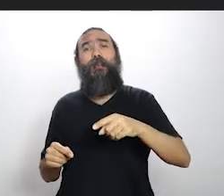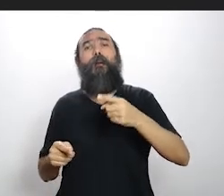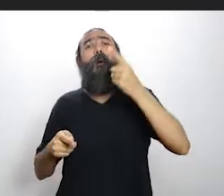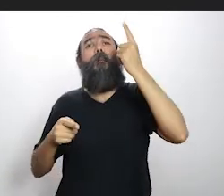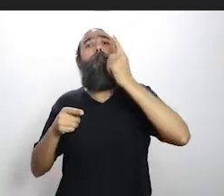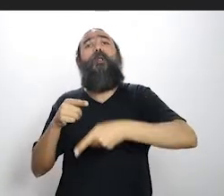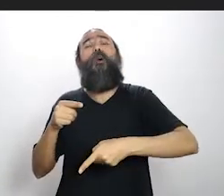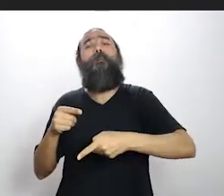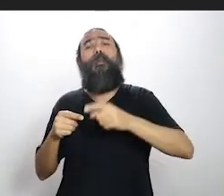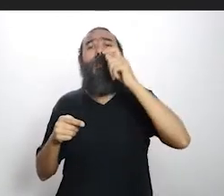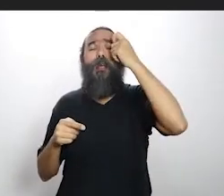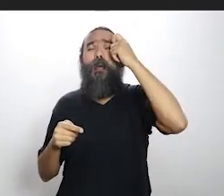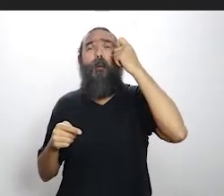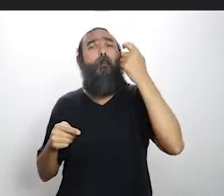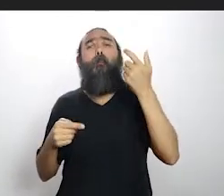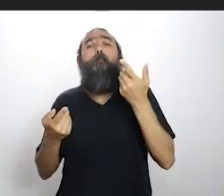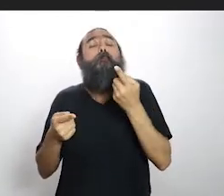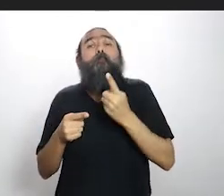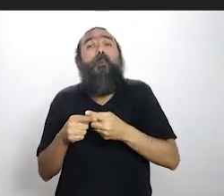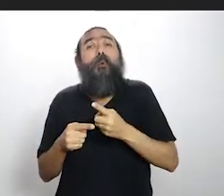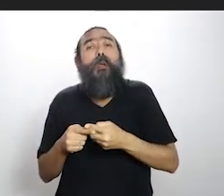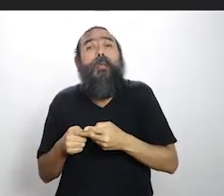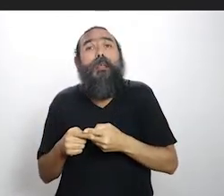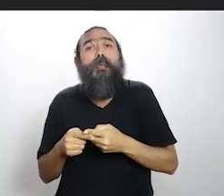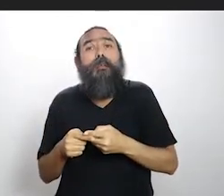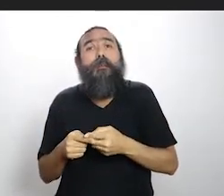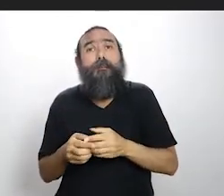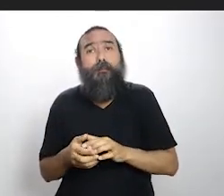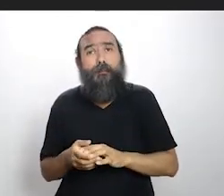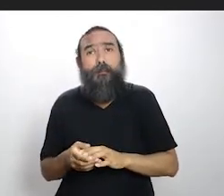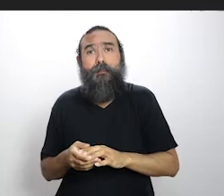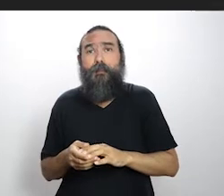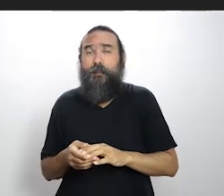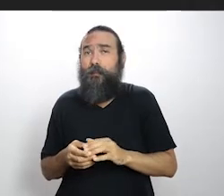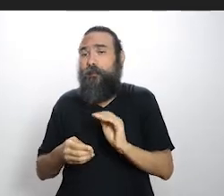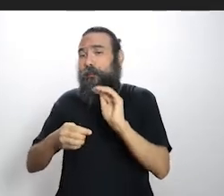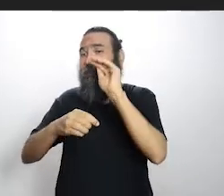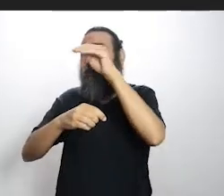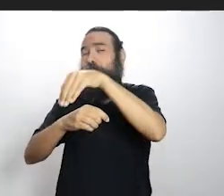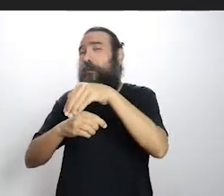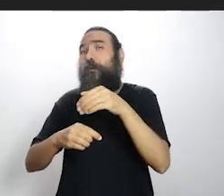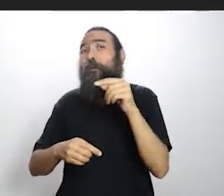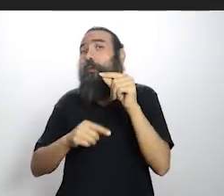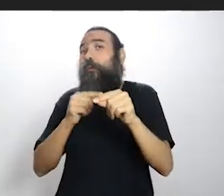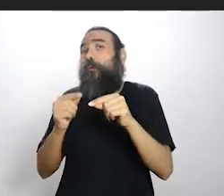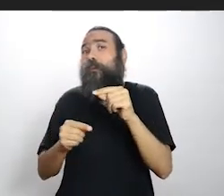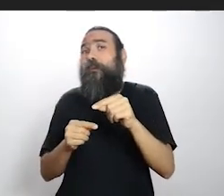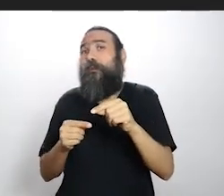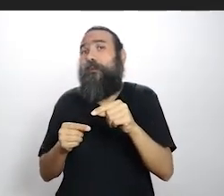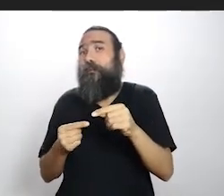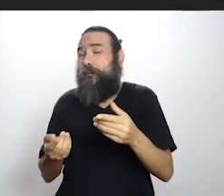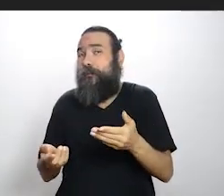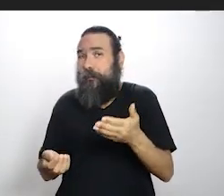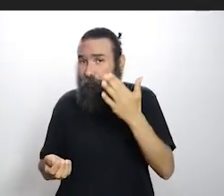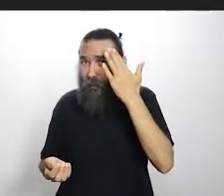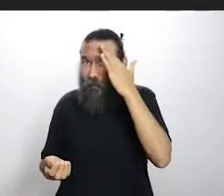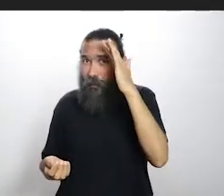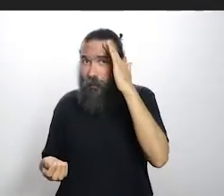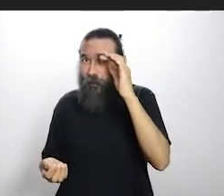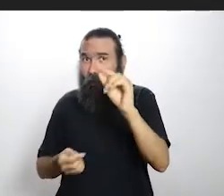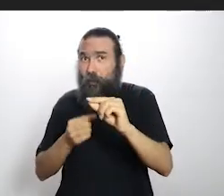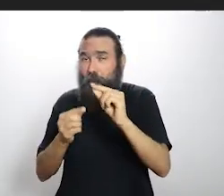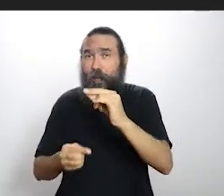entrar. Então, a percepção desse lugar como importante para o desenvolvimento, para a ascensão